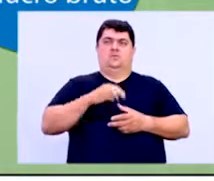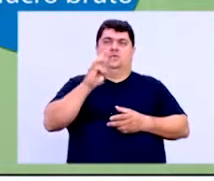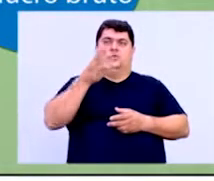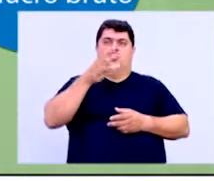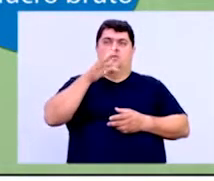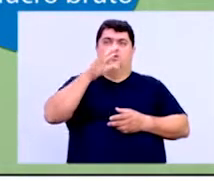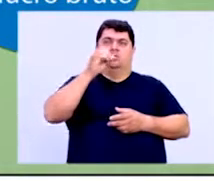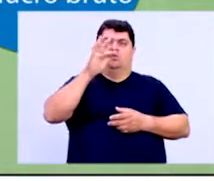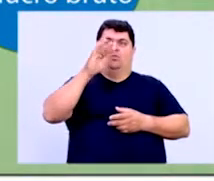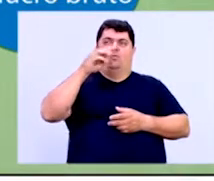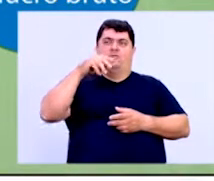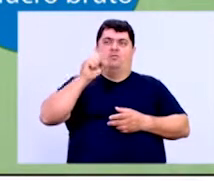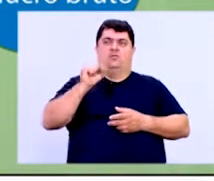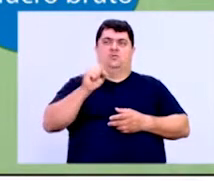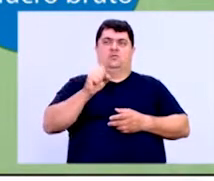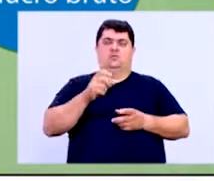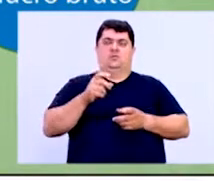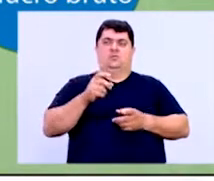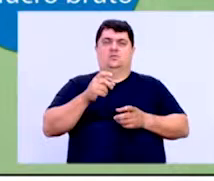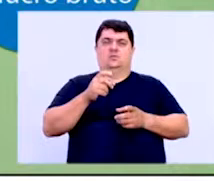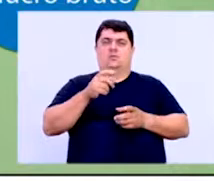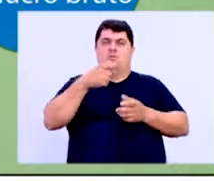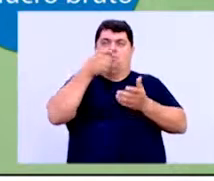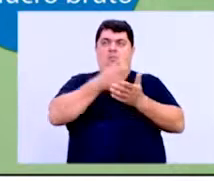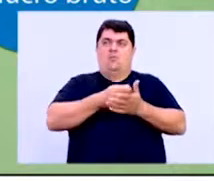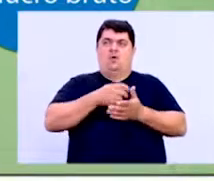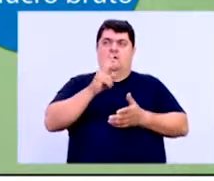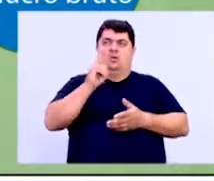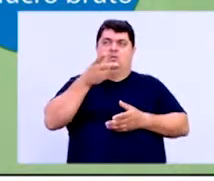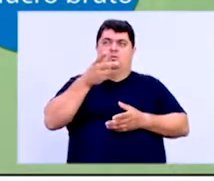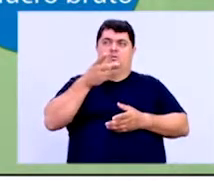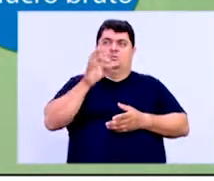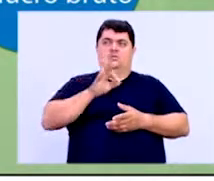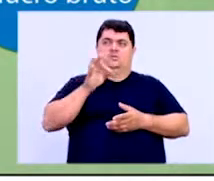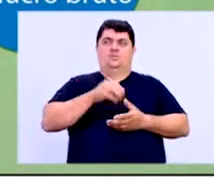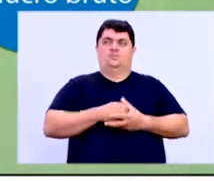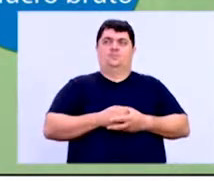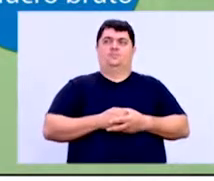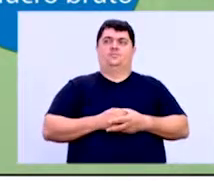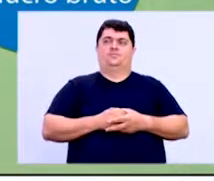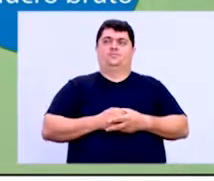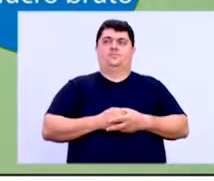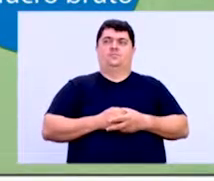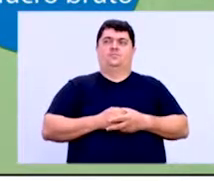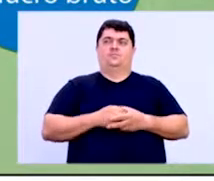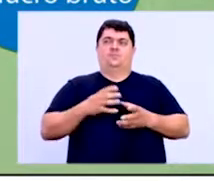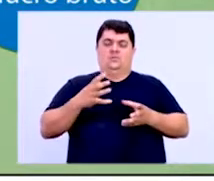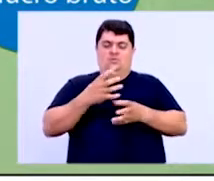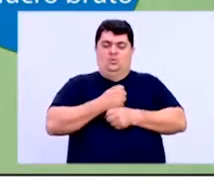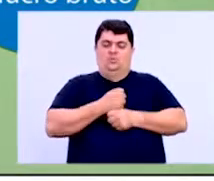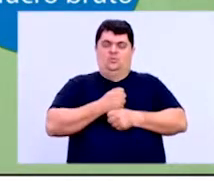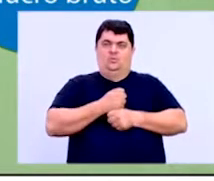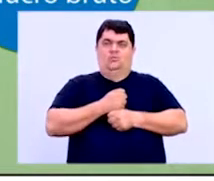COFINS, 3%. Comissão sobre venda, 2%. Então, o que eu faço? Somo